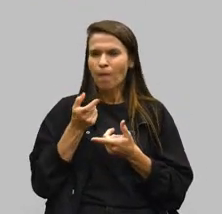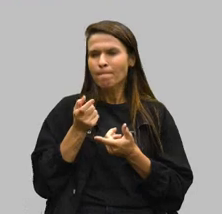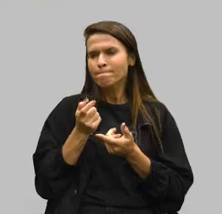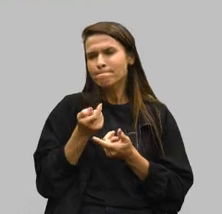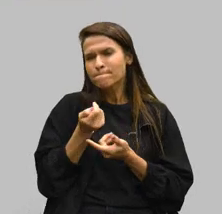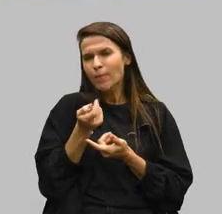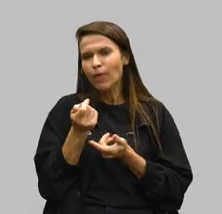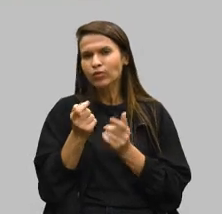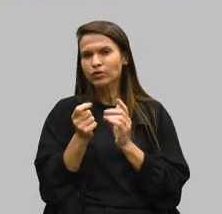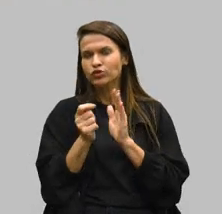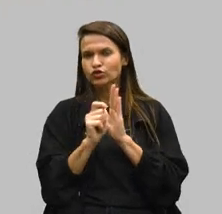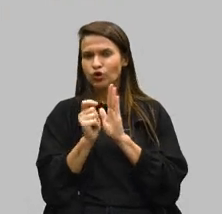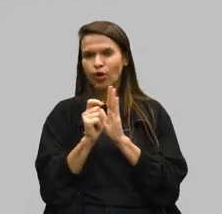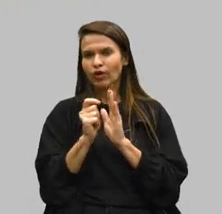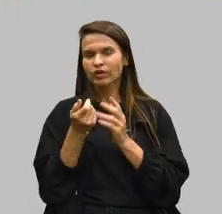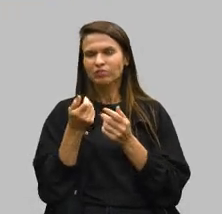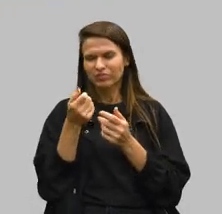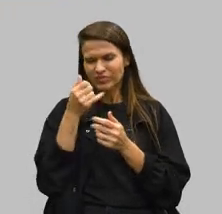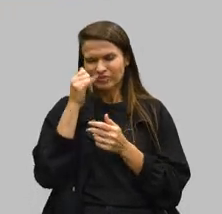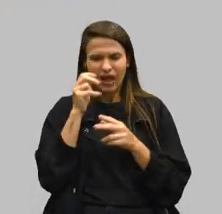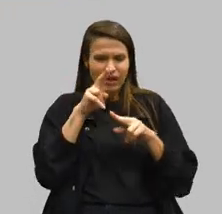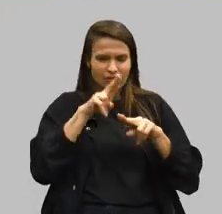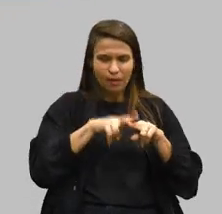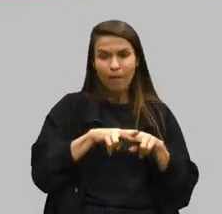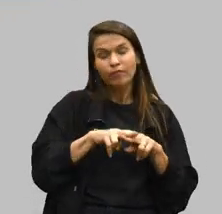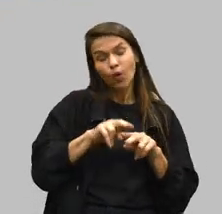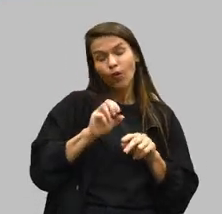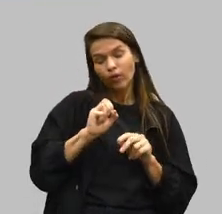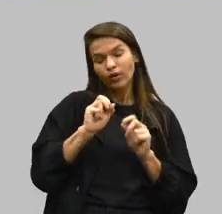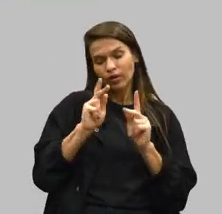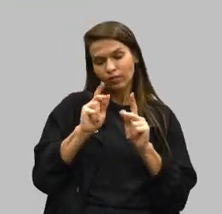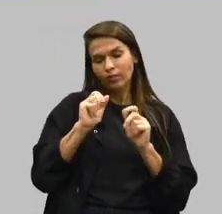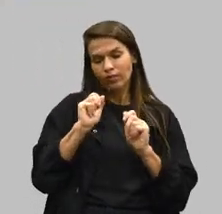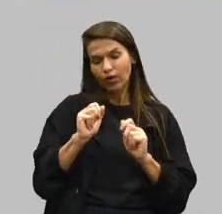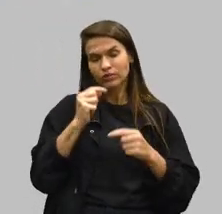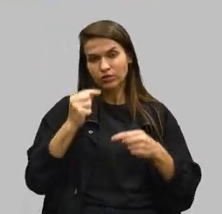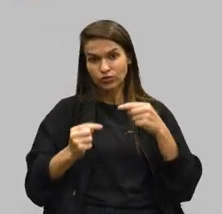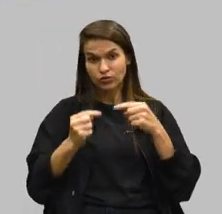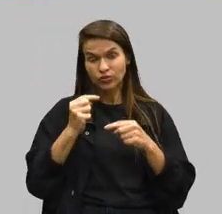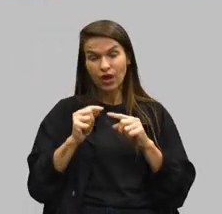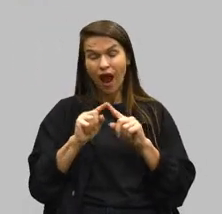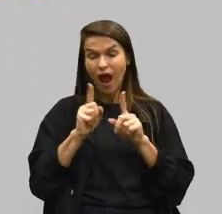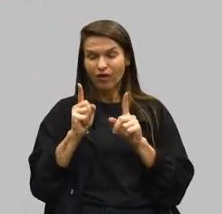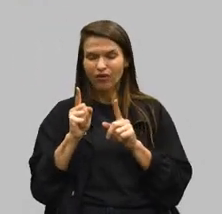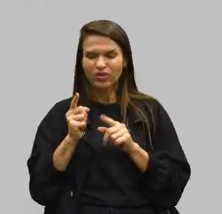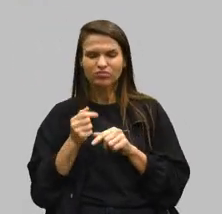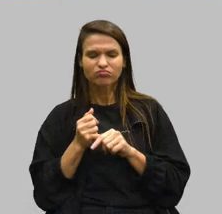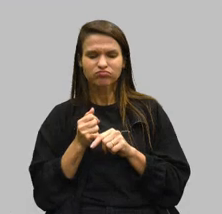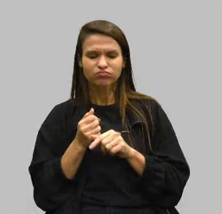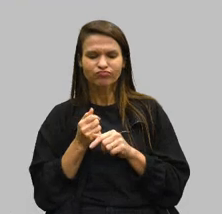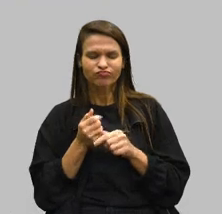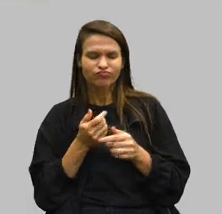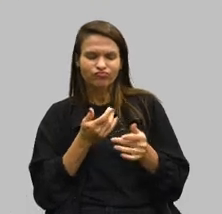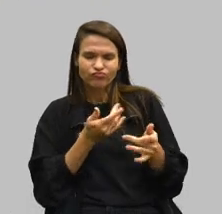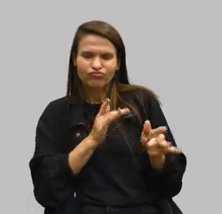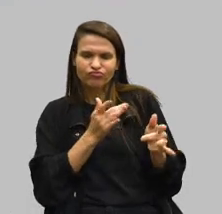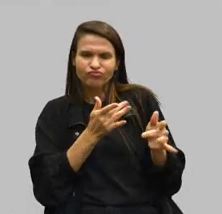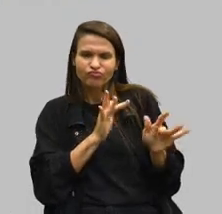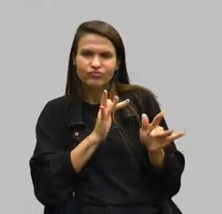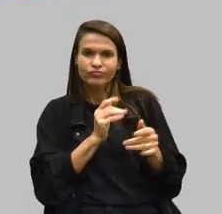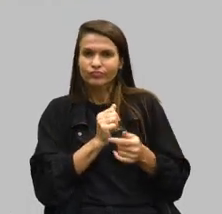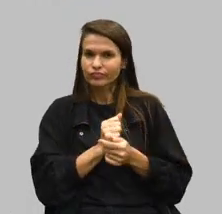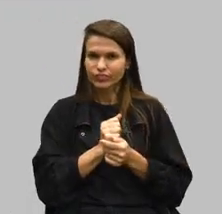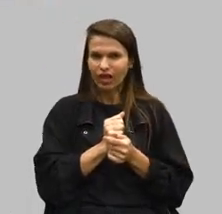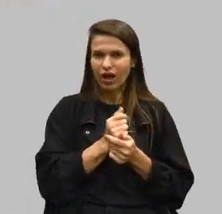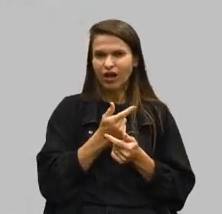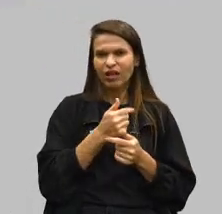é um problema é uma questão que dá para ser discutida agora descriminalizar ou seja você tá na